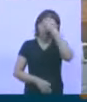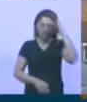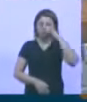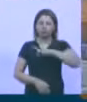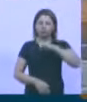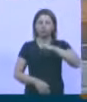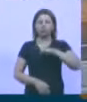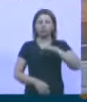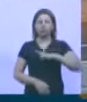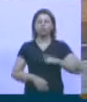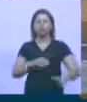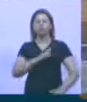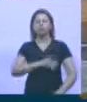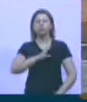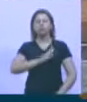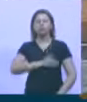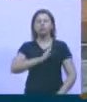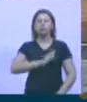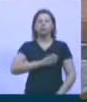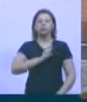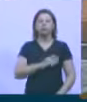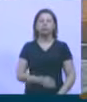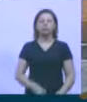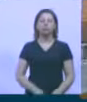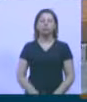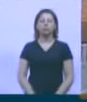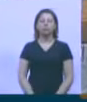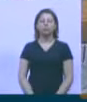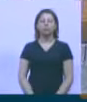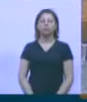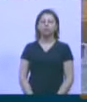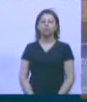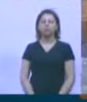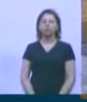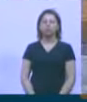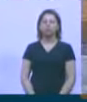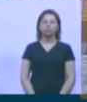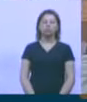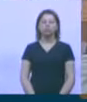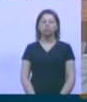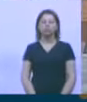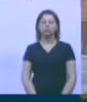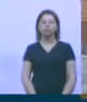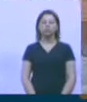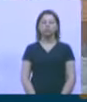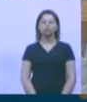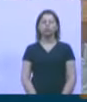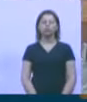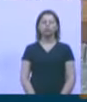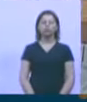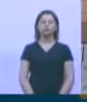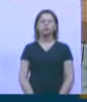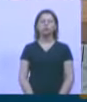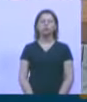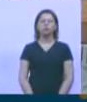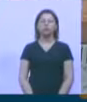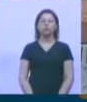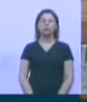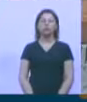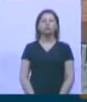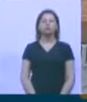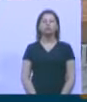no seu interior. Again, the person will not experience deliverance that is complete and perfect unless he